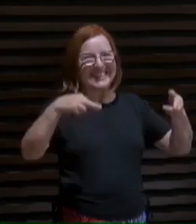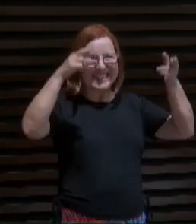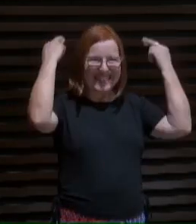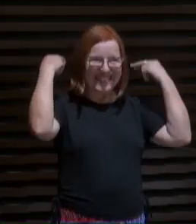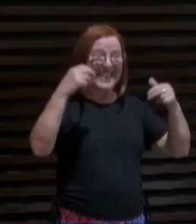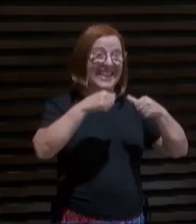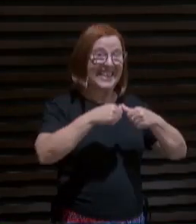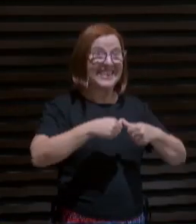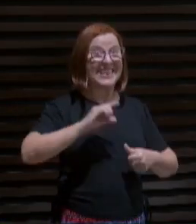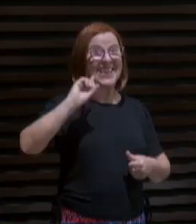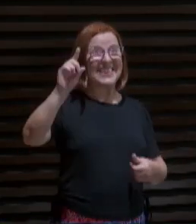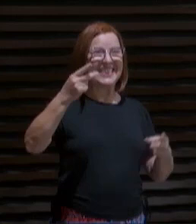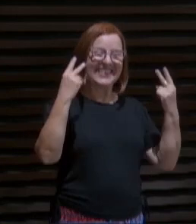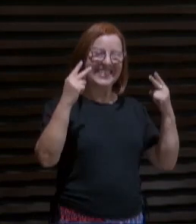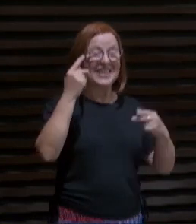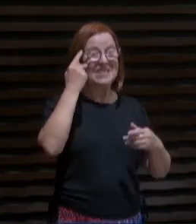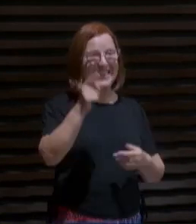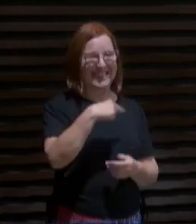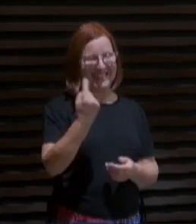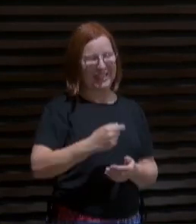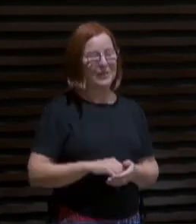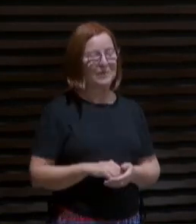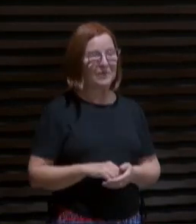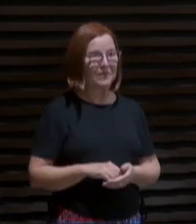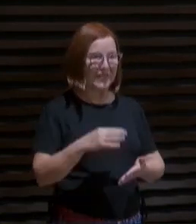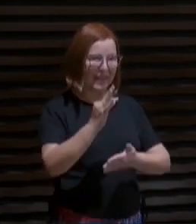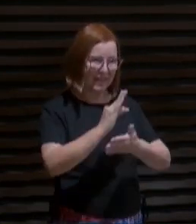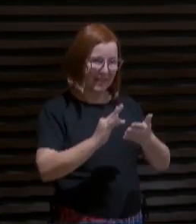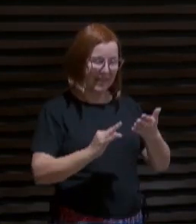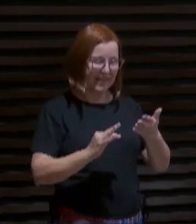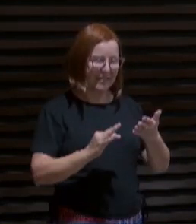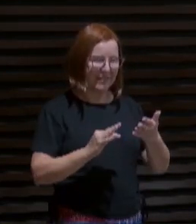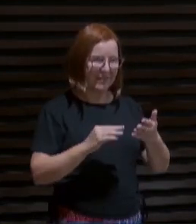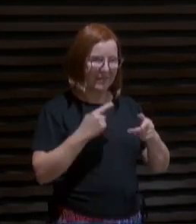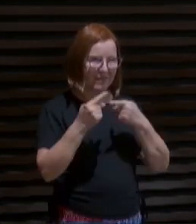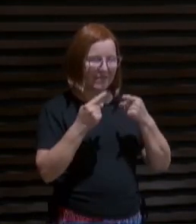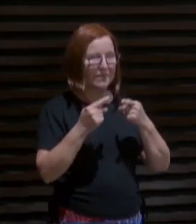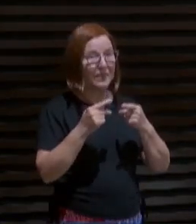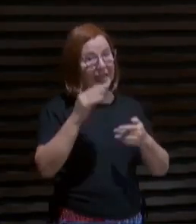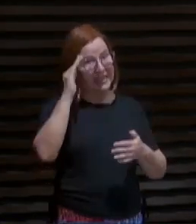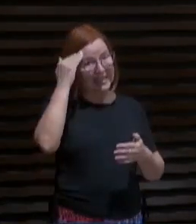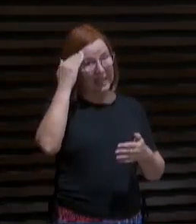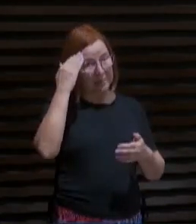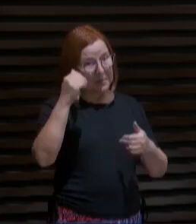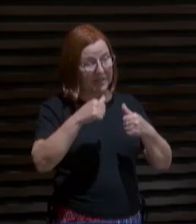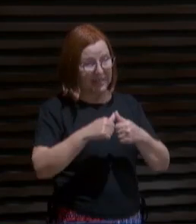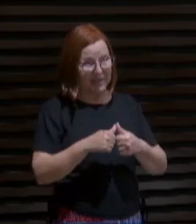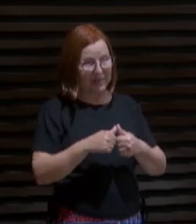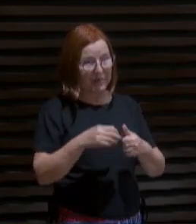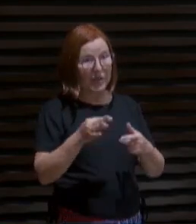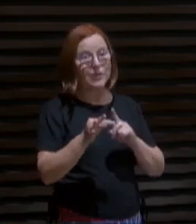da vitória para nós. E o texto diz: sabe porém isto, Timóteo meu